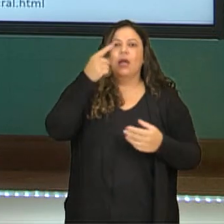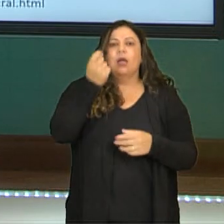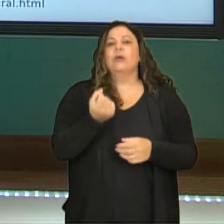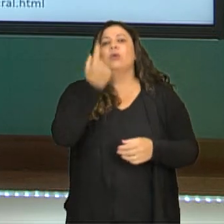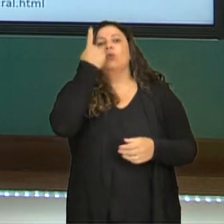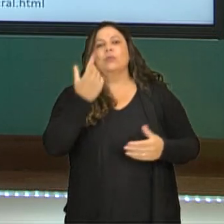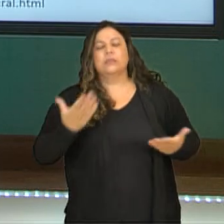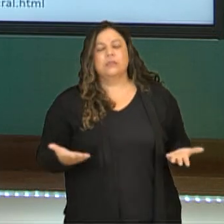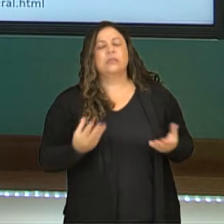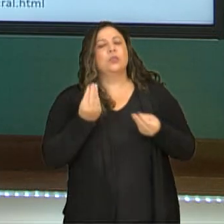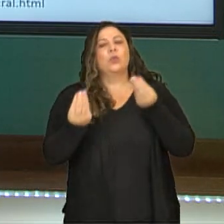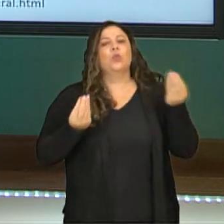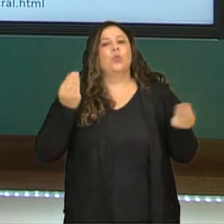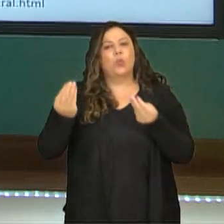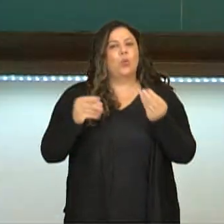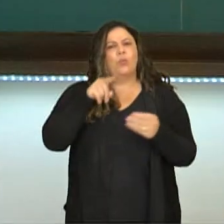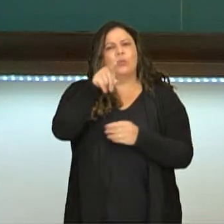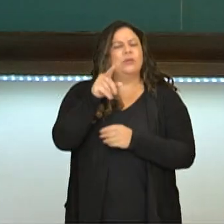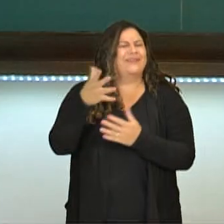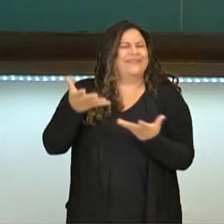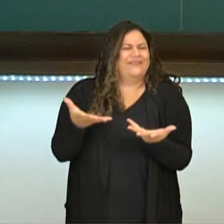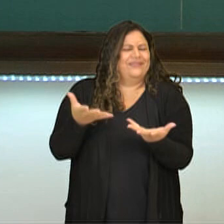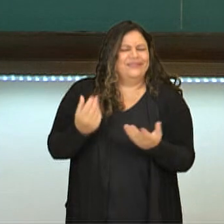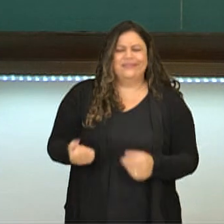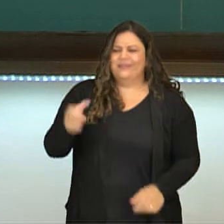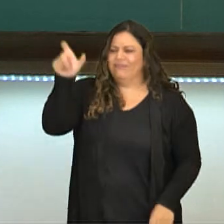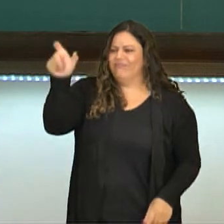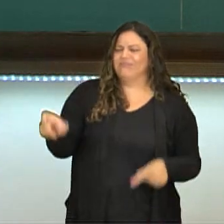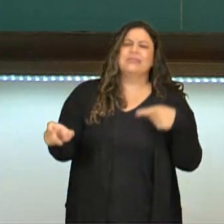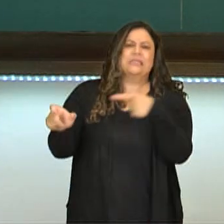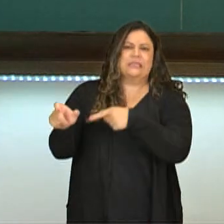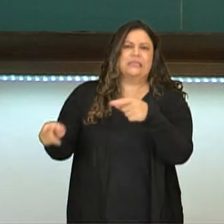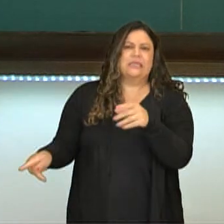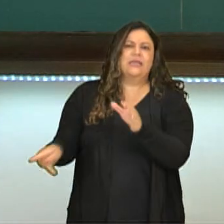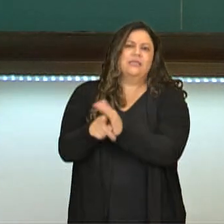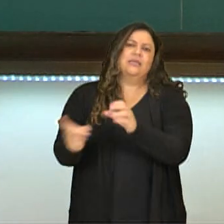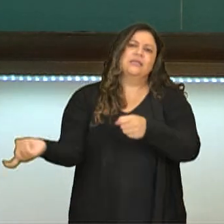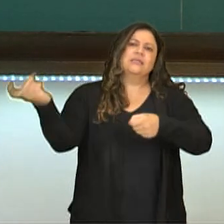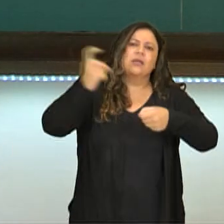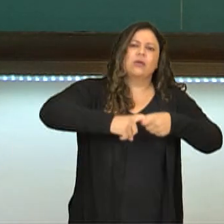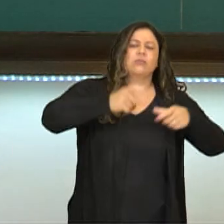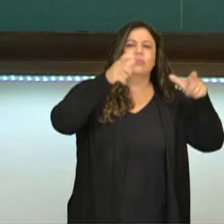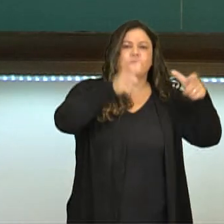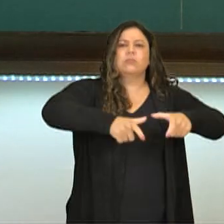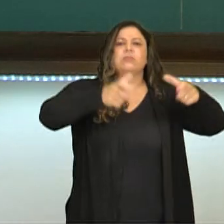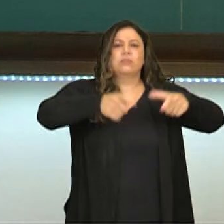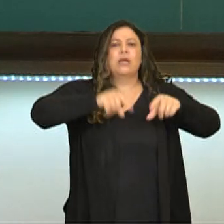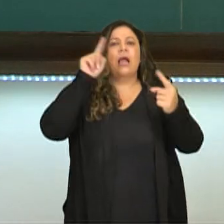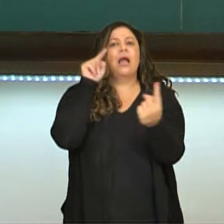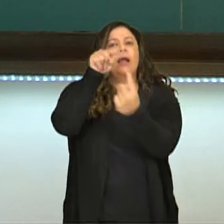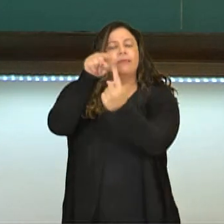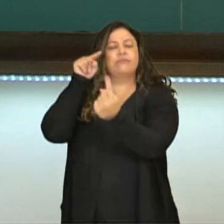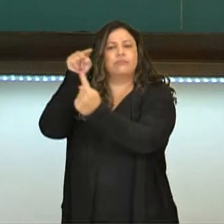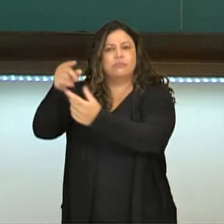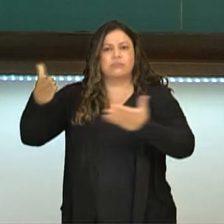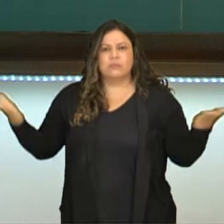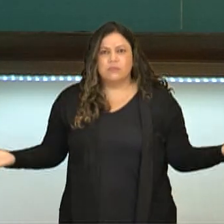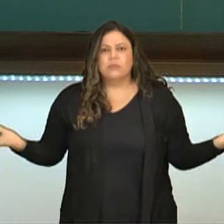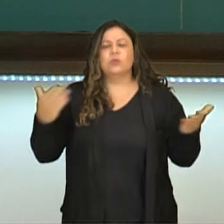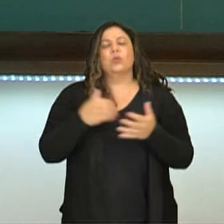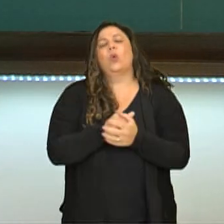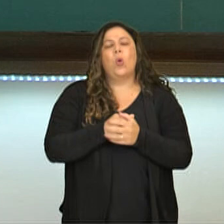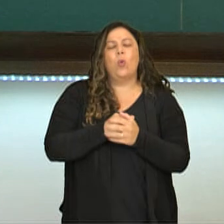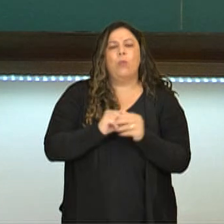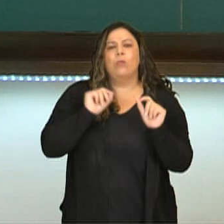como que aquele cidadão que pertence àquela localidade é identificado. Porque nem